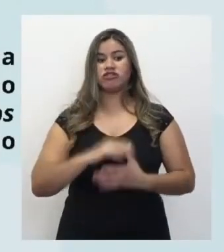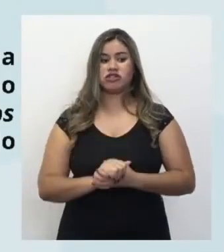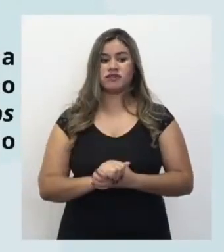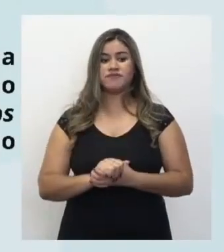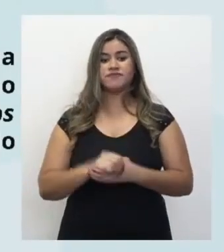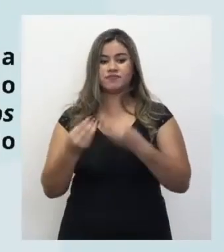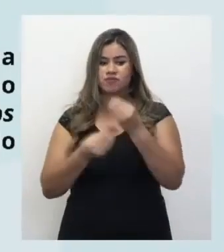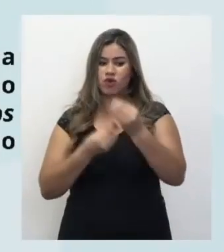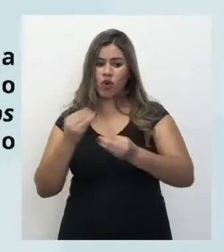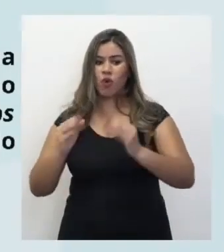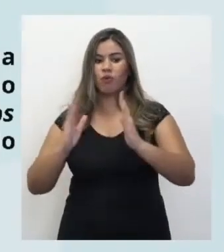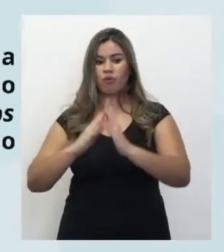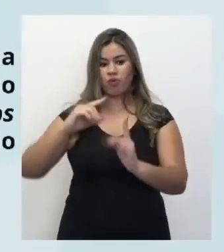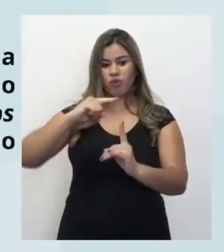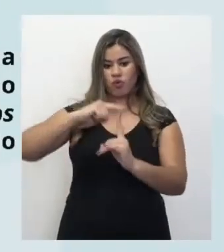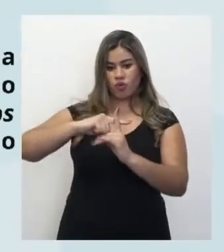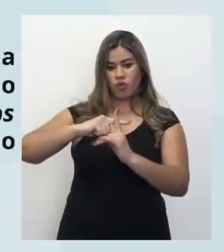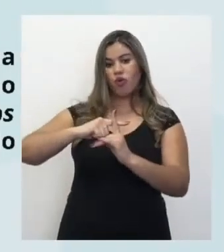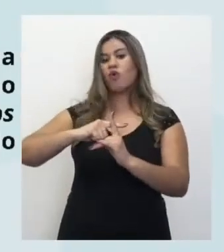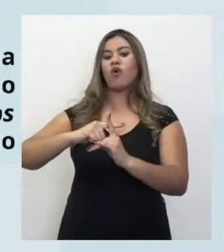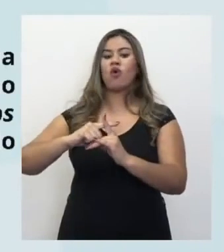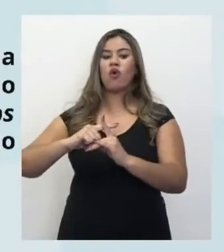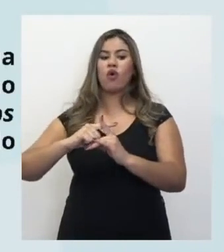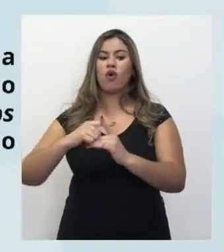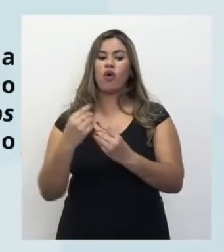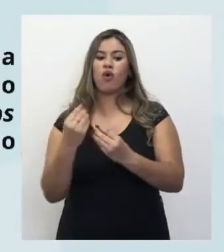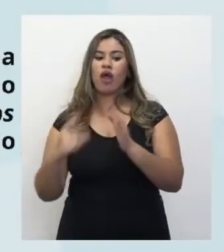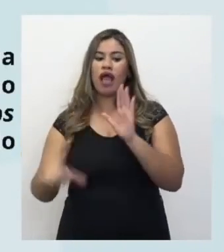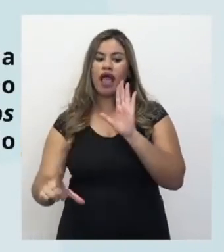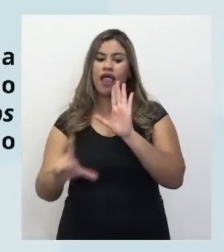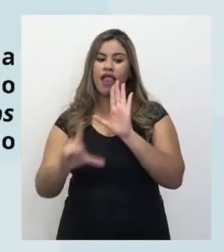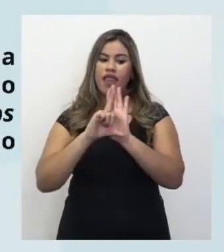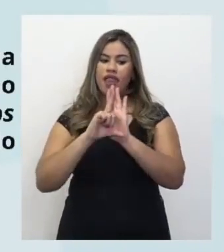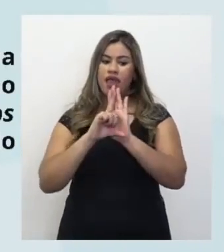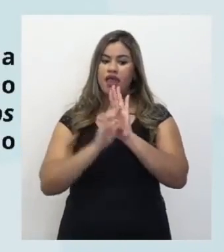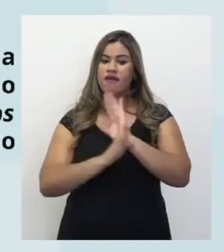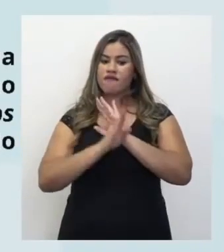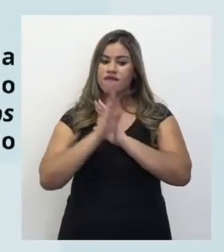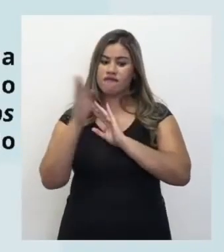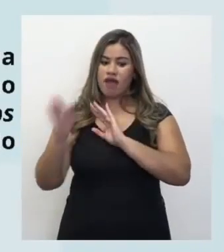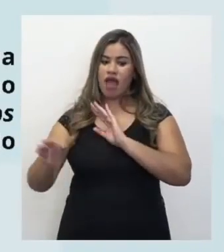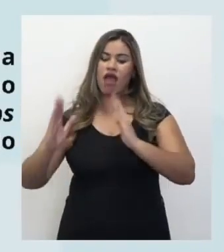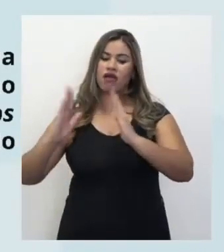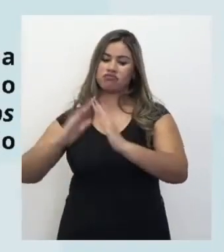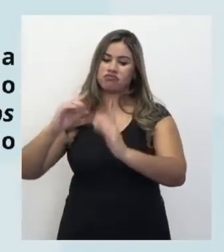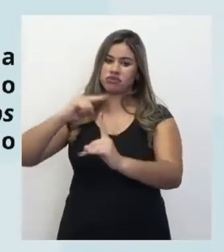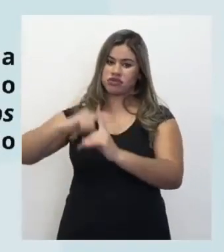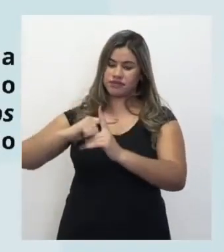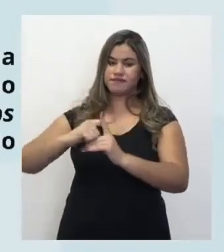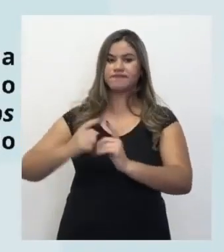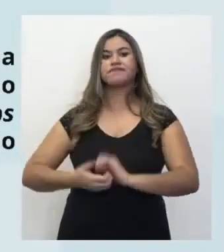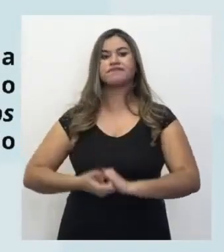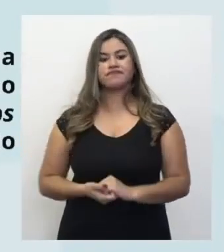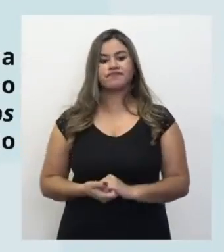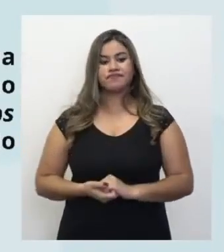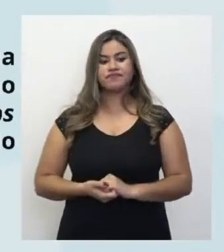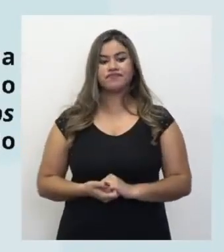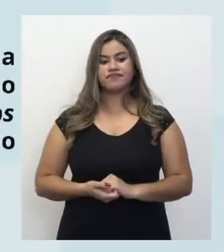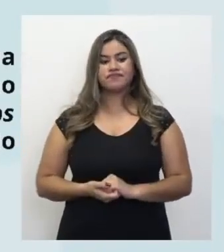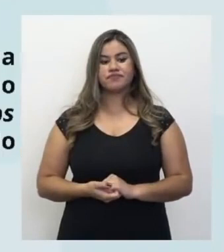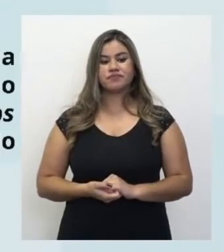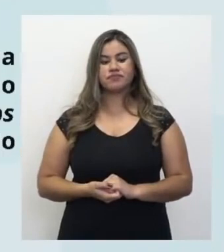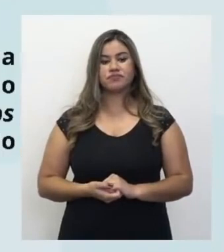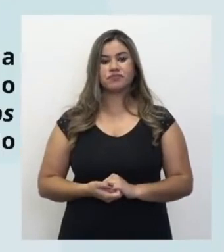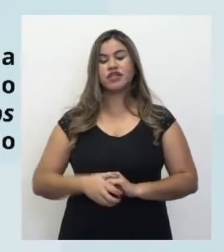cultos religiosos e garantida, na forma da lei, a proteção aos locais de culto e suas liturgias. Lembre-se que